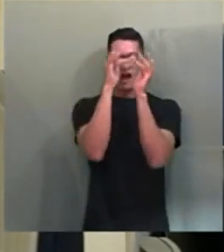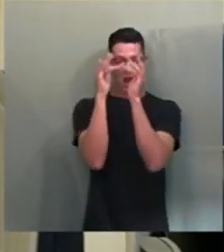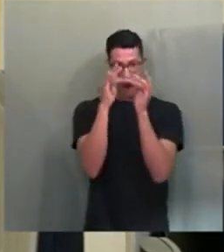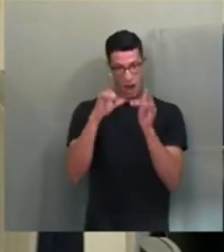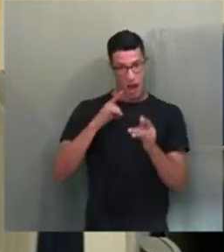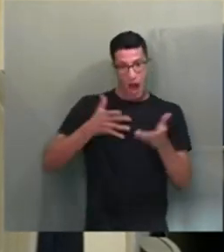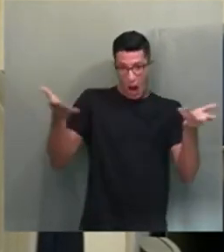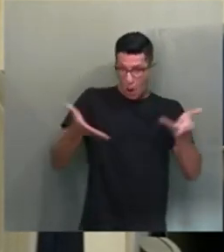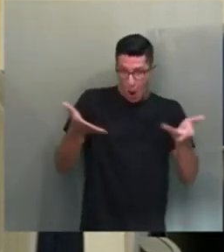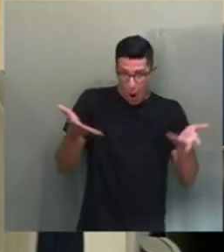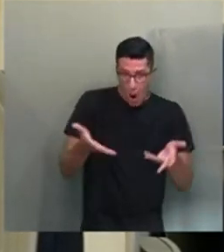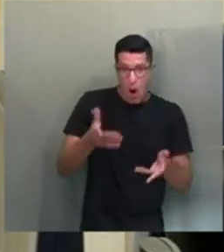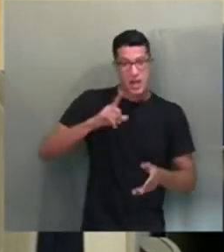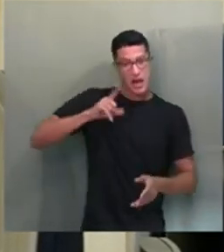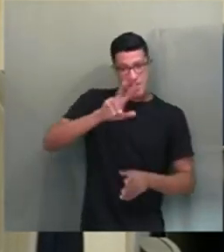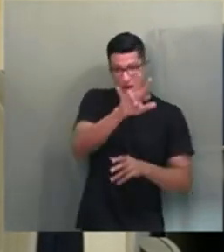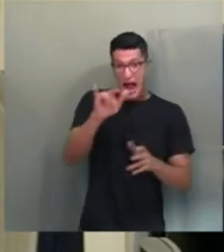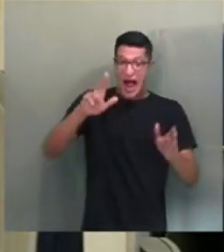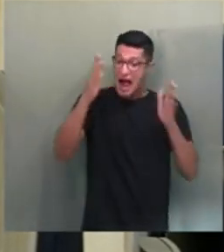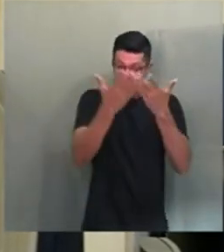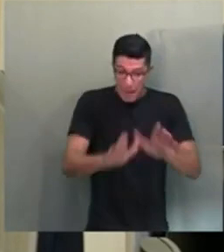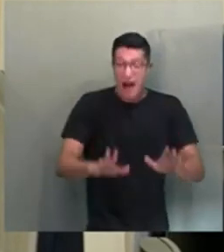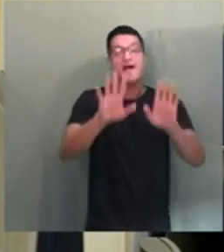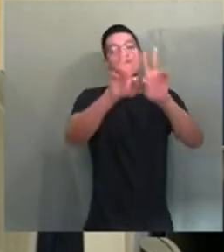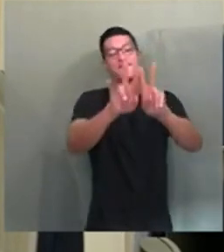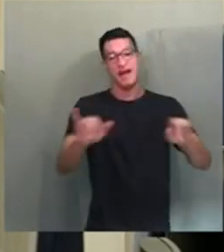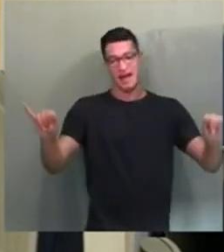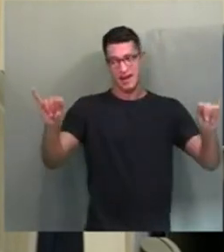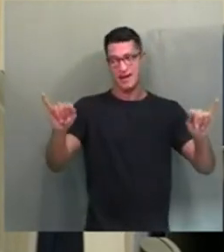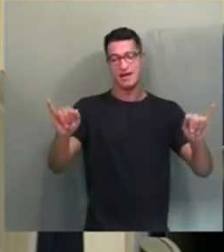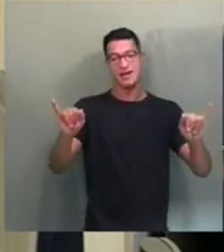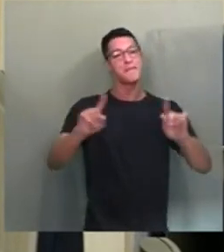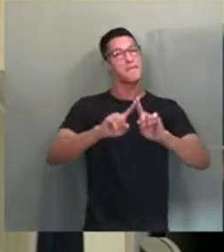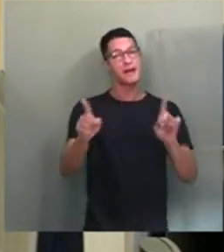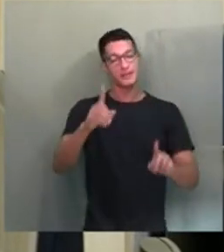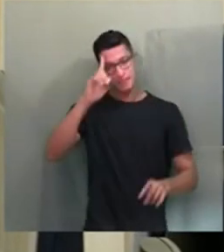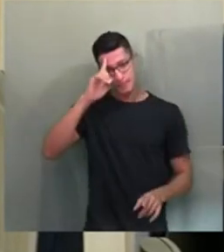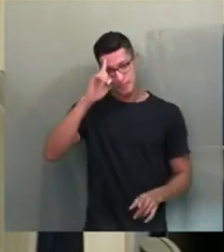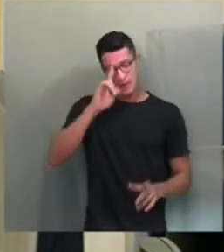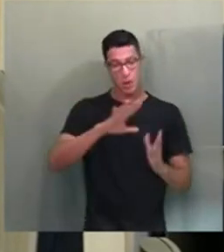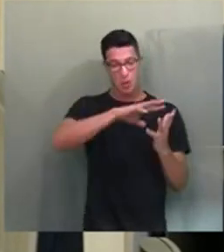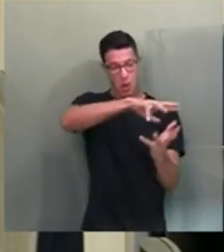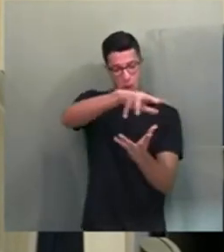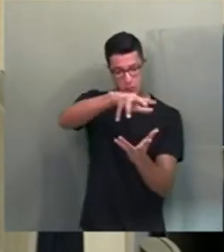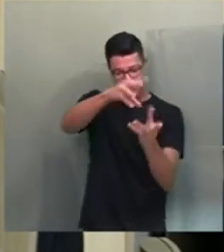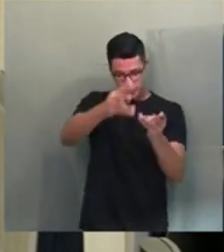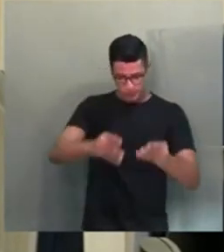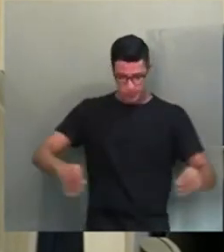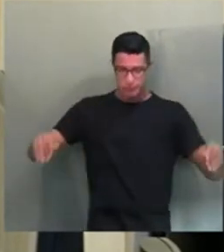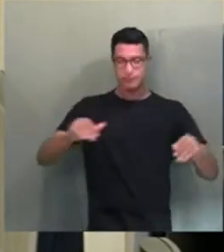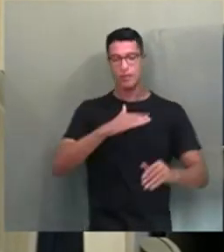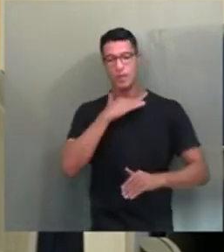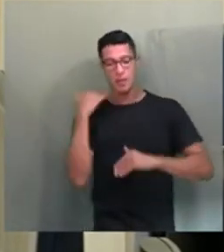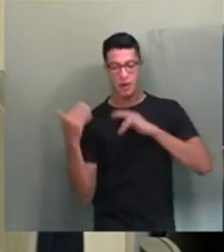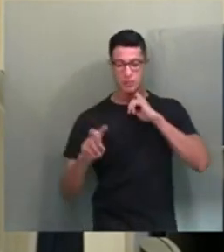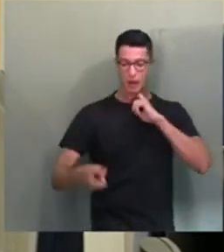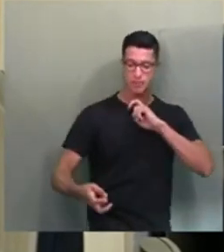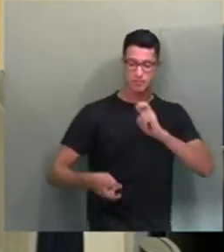né? Ah, o mundo vai acabar. Vai, o mundo acaba. Todos os dias o mundo acaba para alguém. Uma morte que